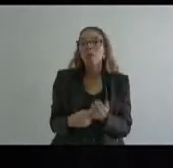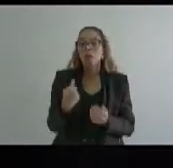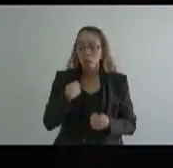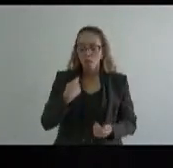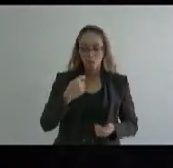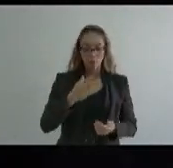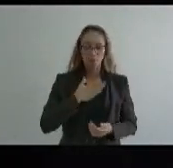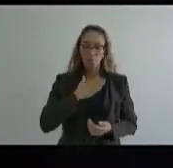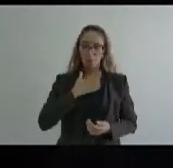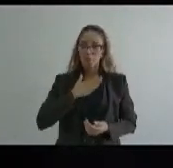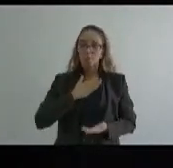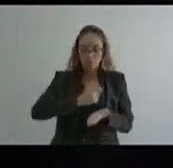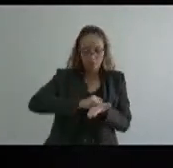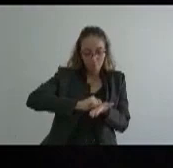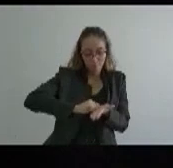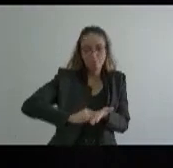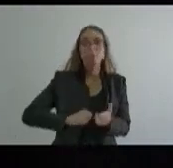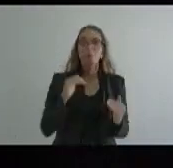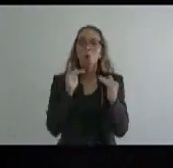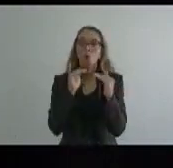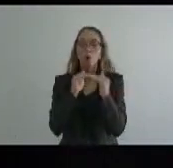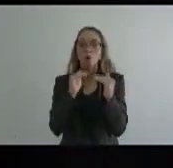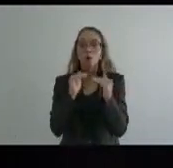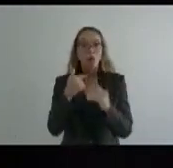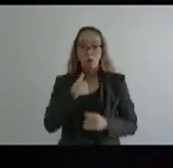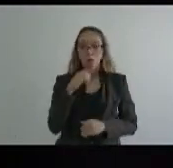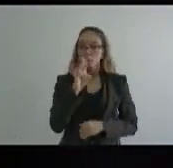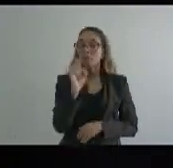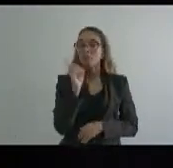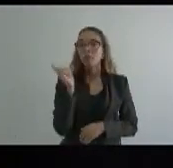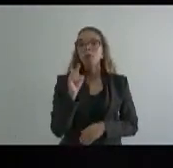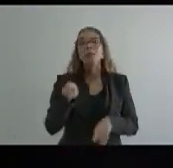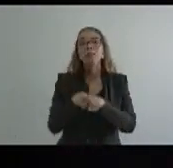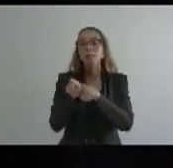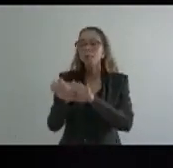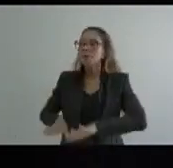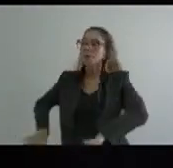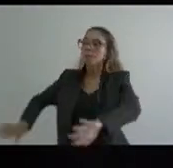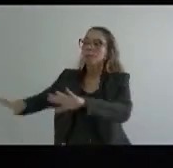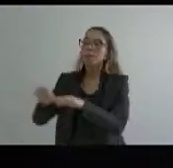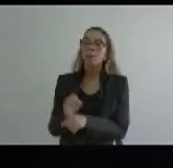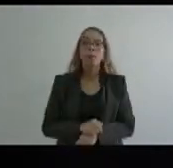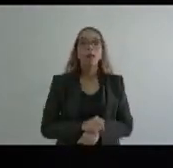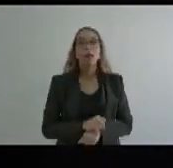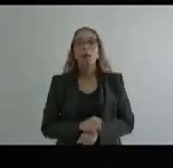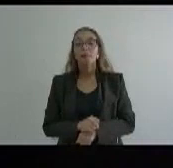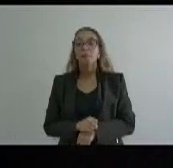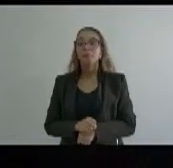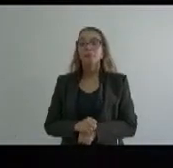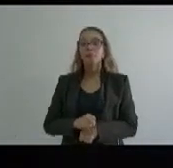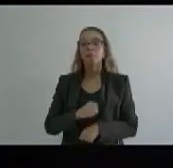assino embaixo, estou 100% de acordo. Não apenas eu, mas todo o Ministério Público de Contas que fez questão de